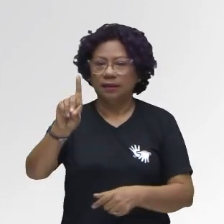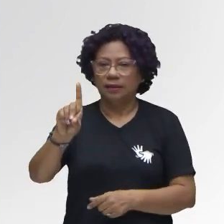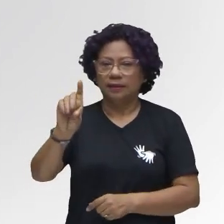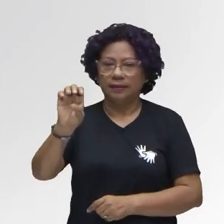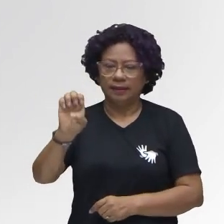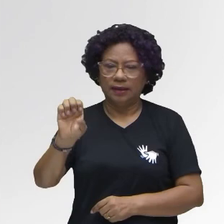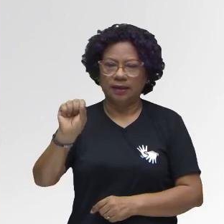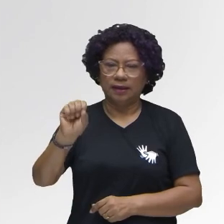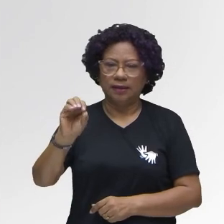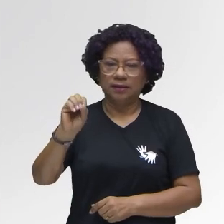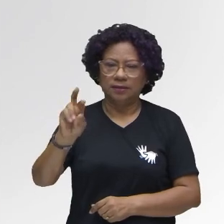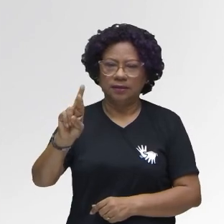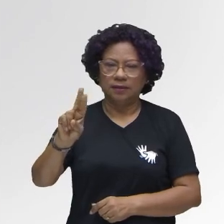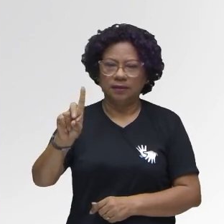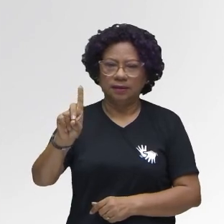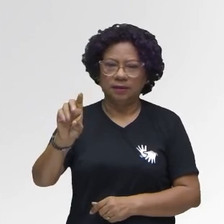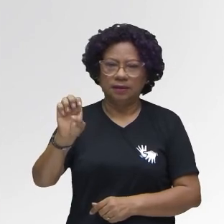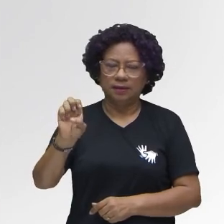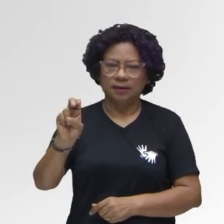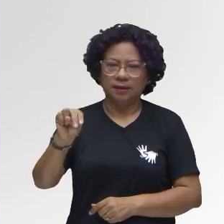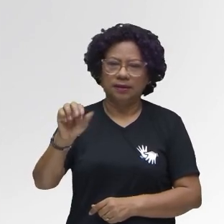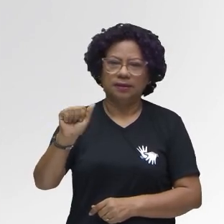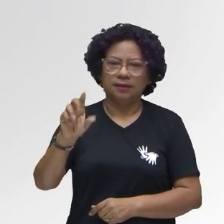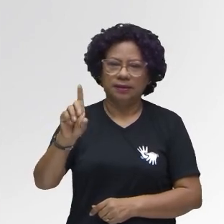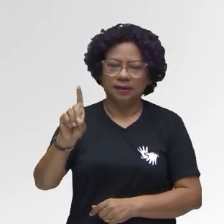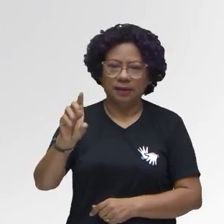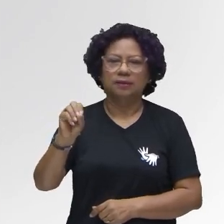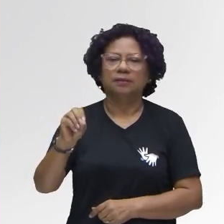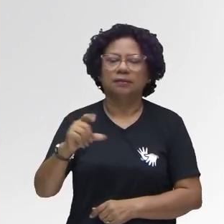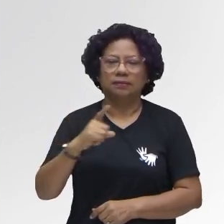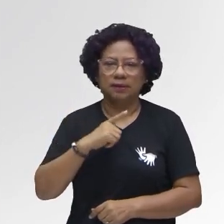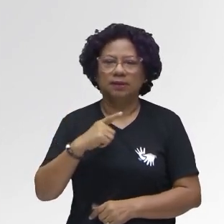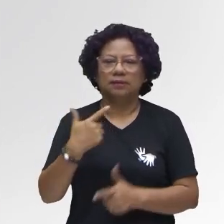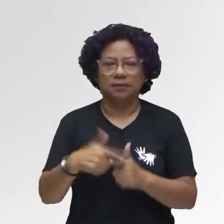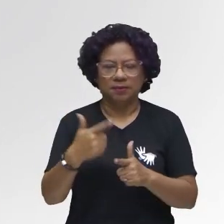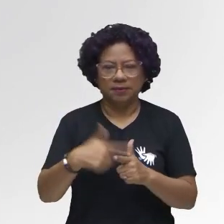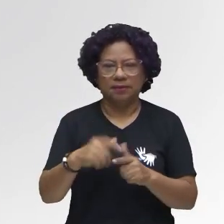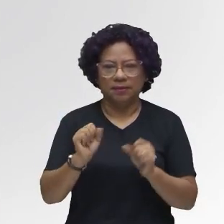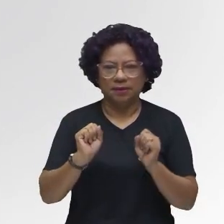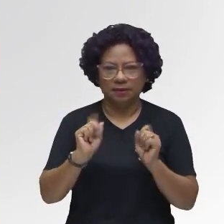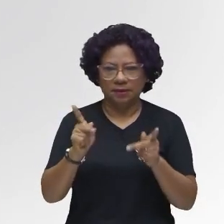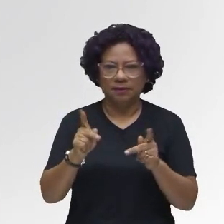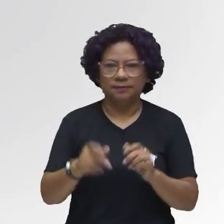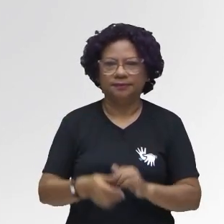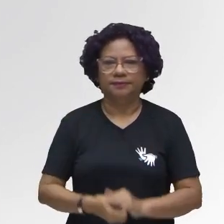vai promover consequências negativas ao seu ambiente.